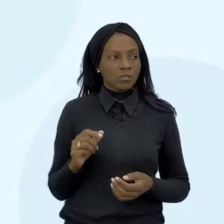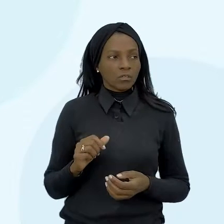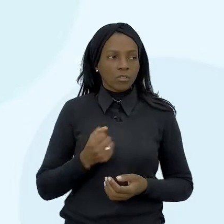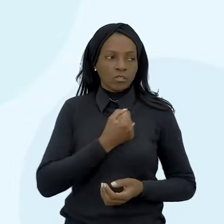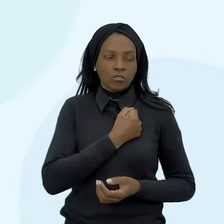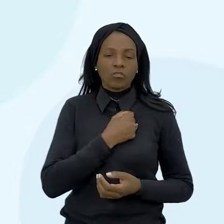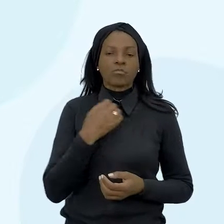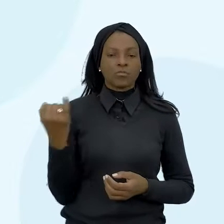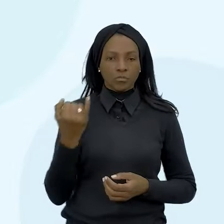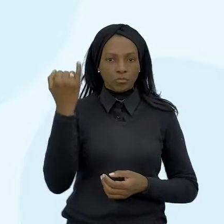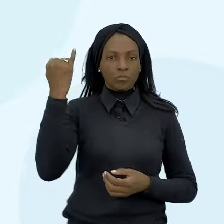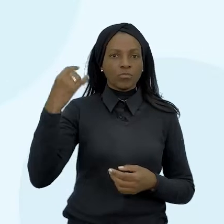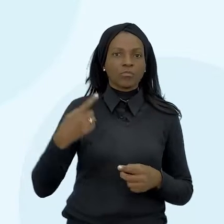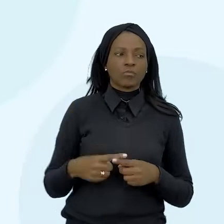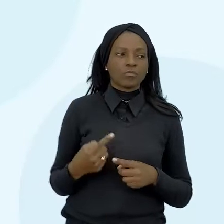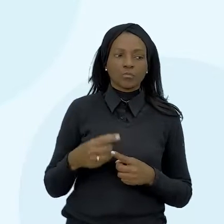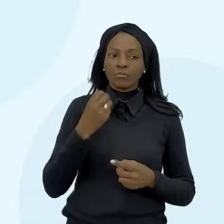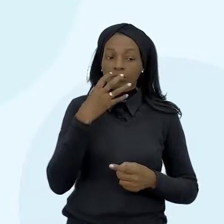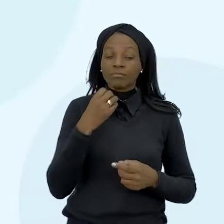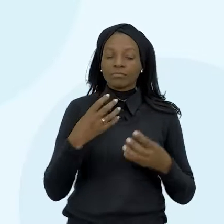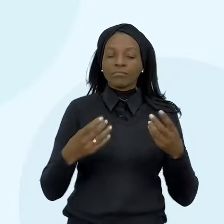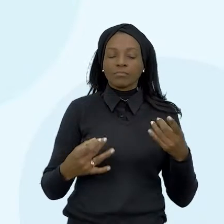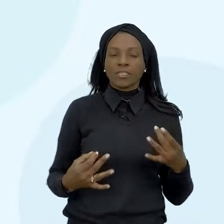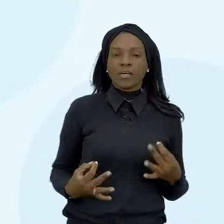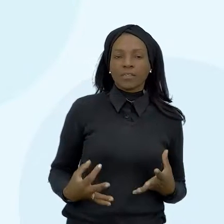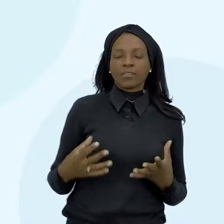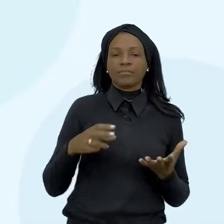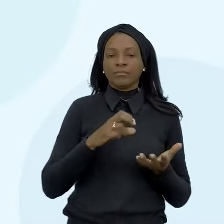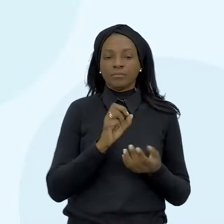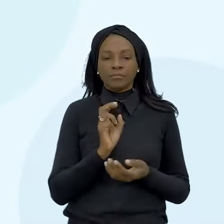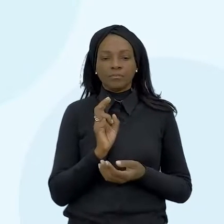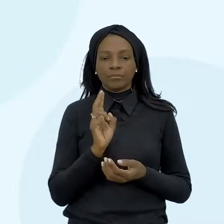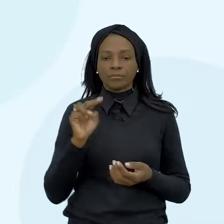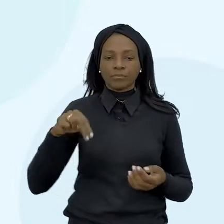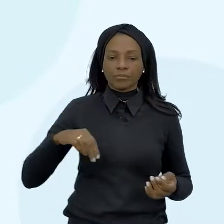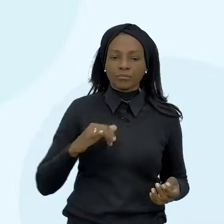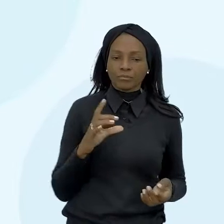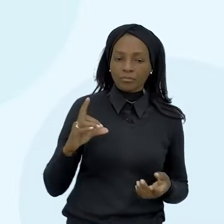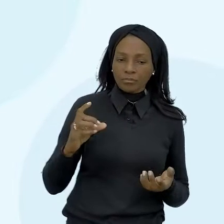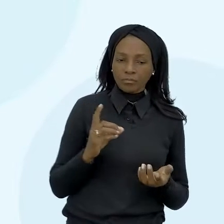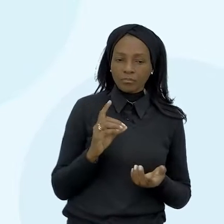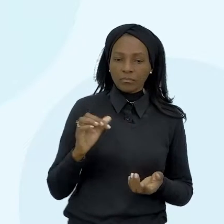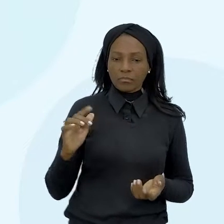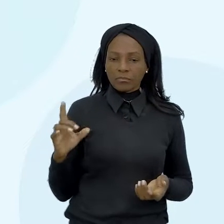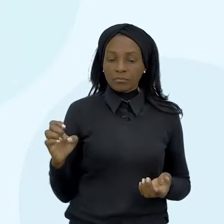nunca é demais a gente descrever, essa unidade curricular, ela